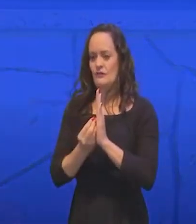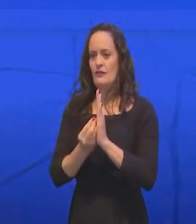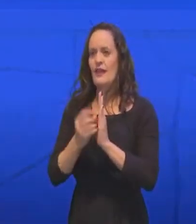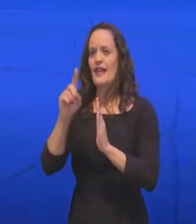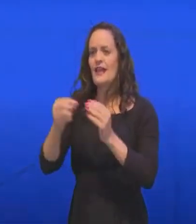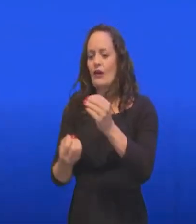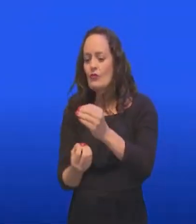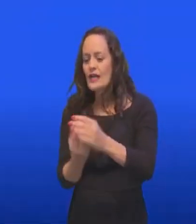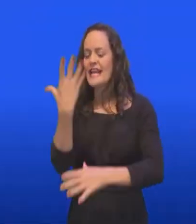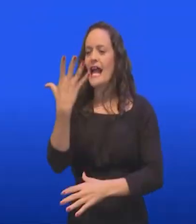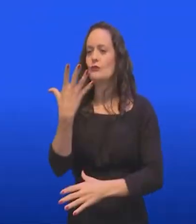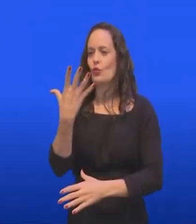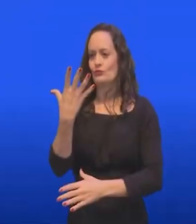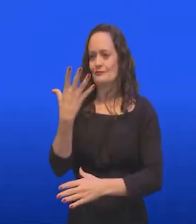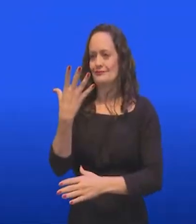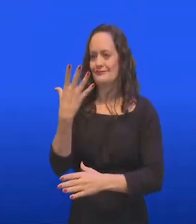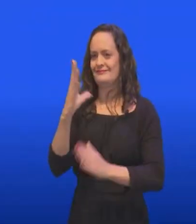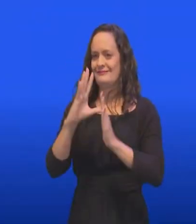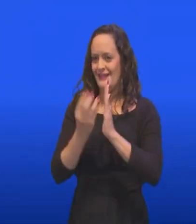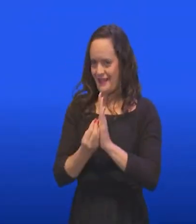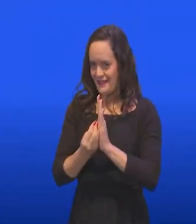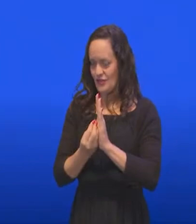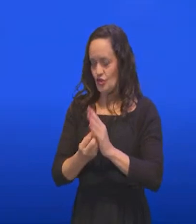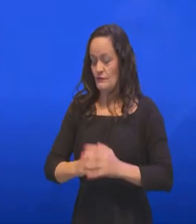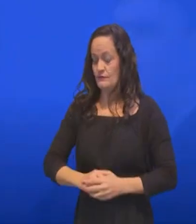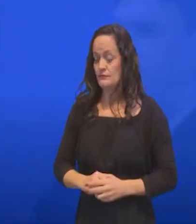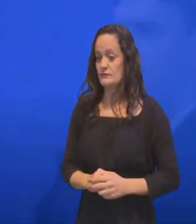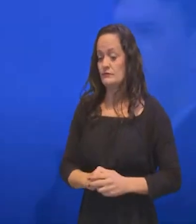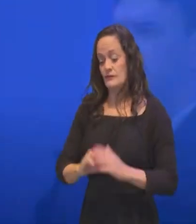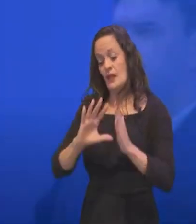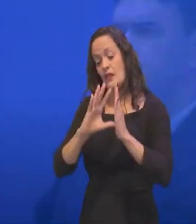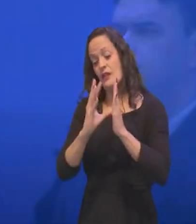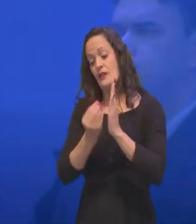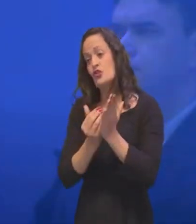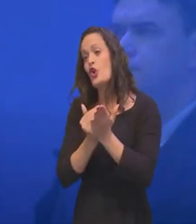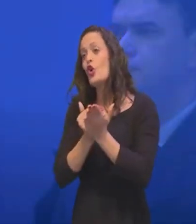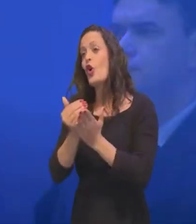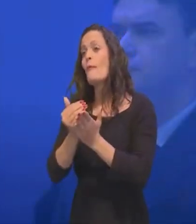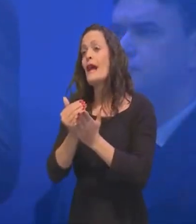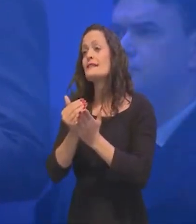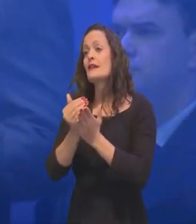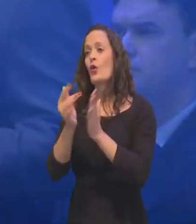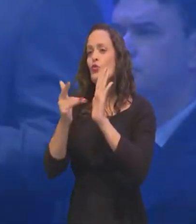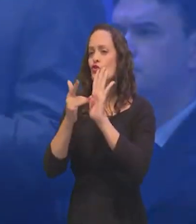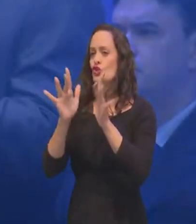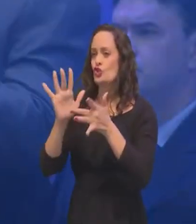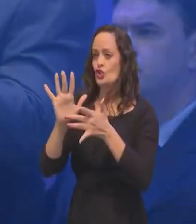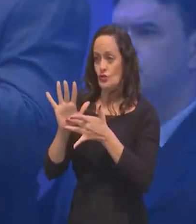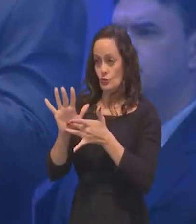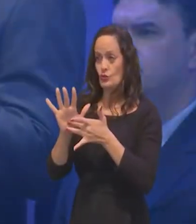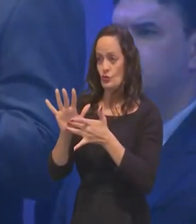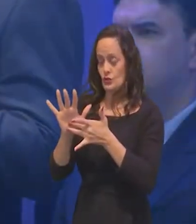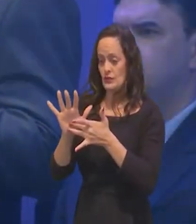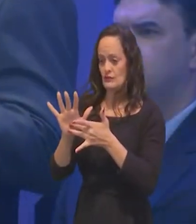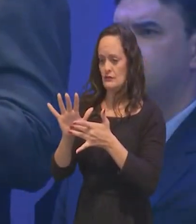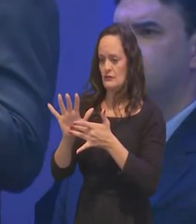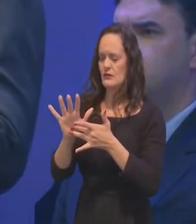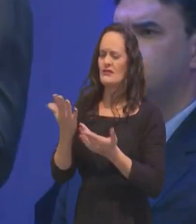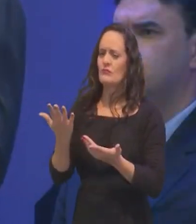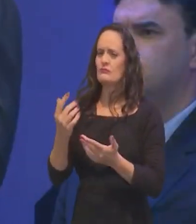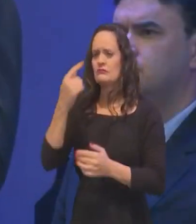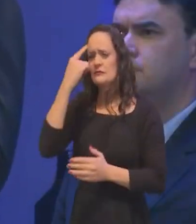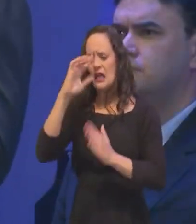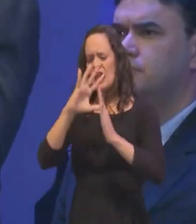é o iniciador desta obra. A igreja começa com Cristo. E esta ideia de igreja,